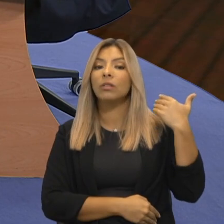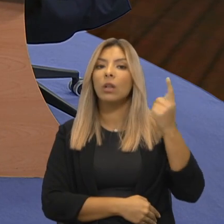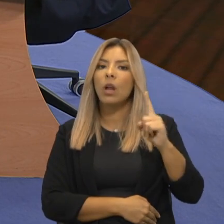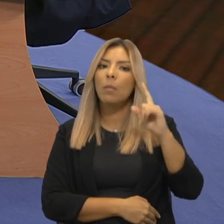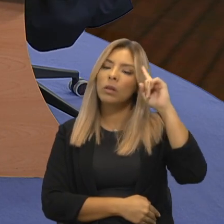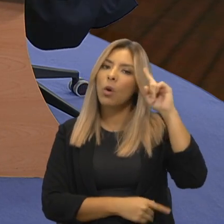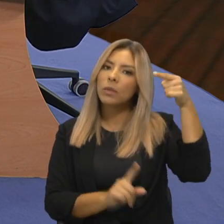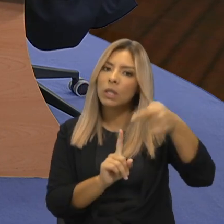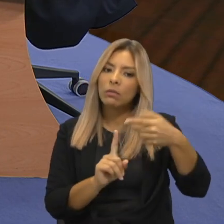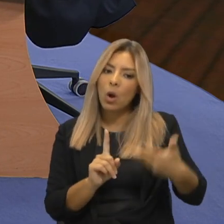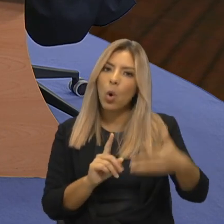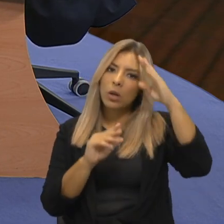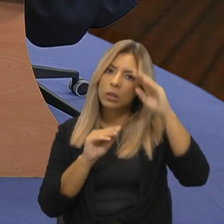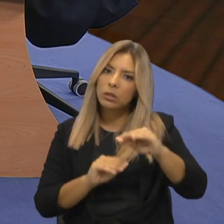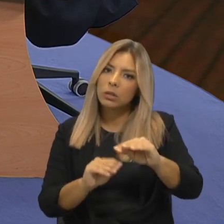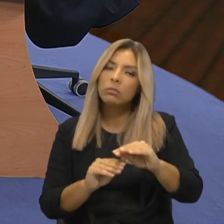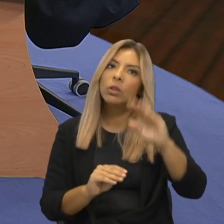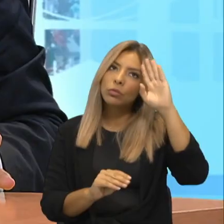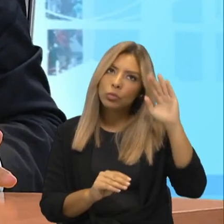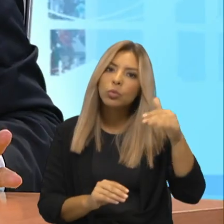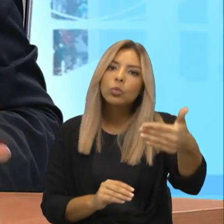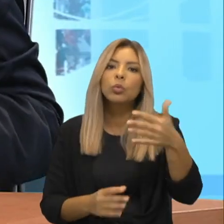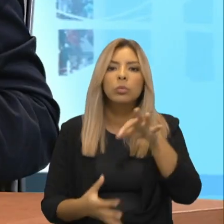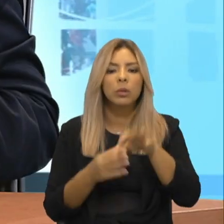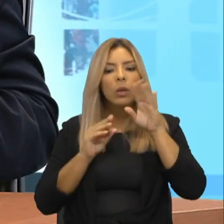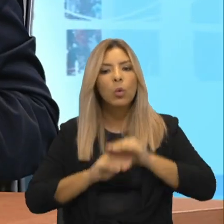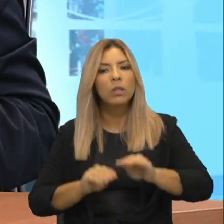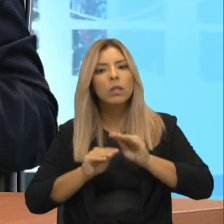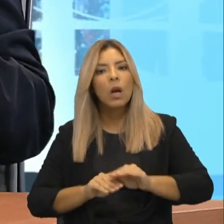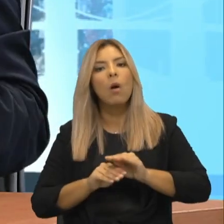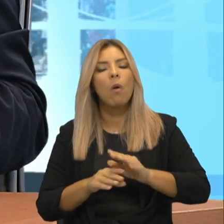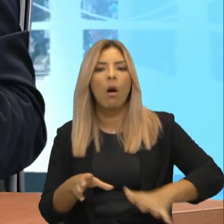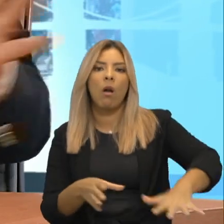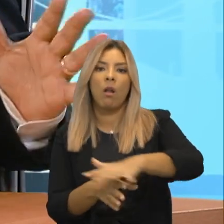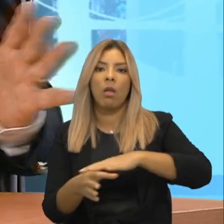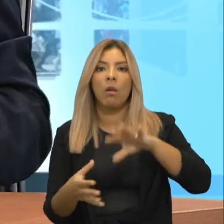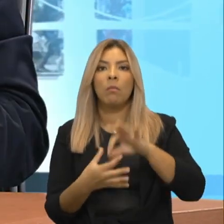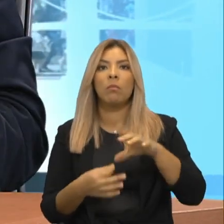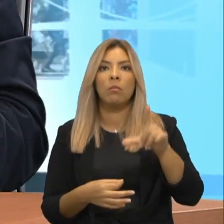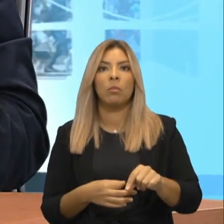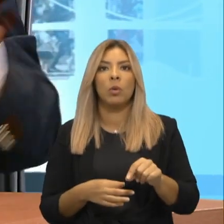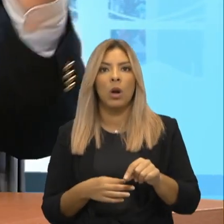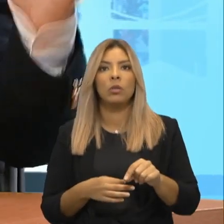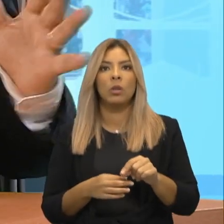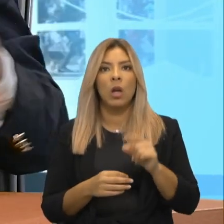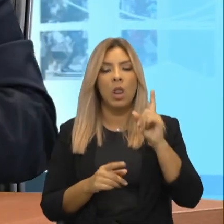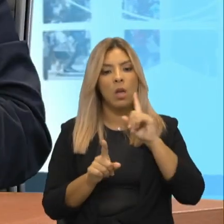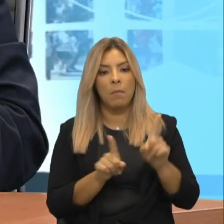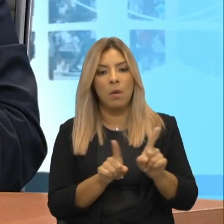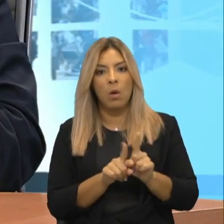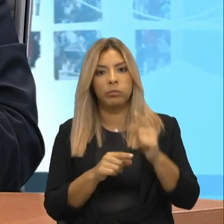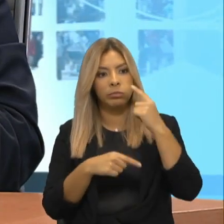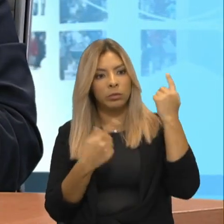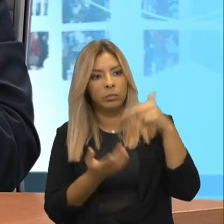Não só no contexto daquilo que são as instituições educativas da Congregação das Irmãs da Apresentação